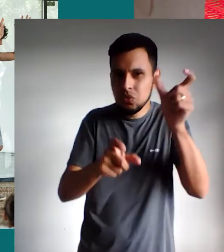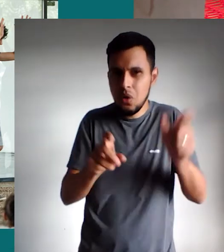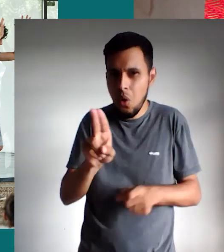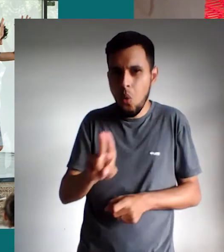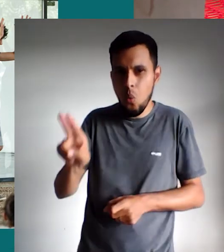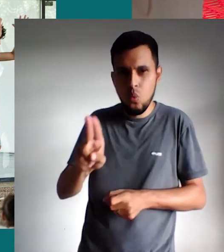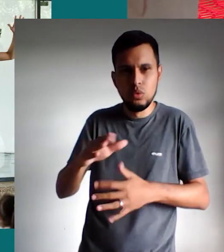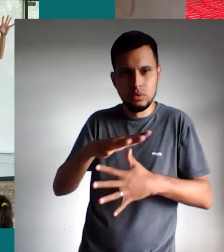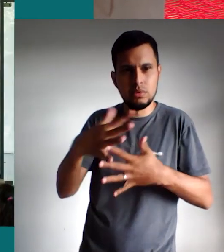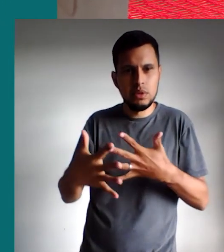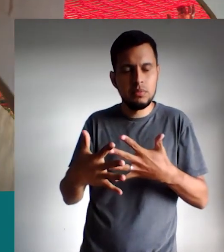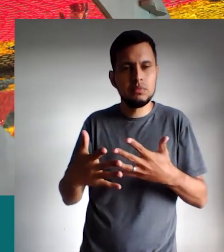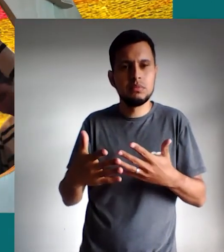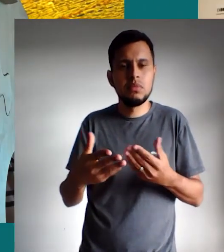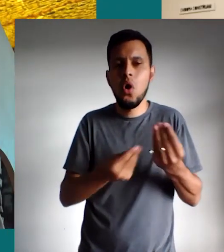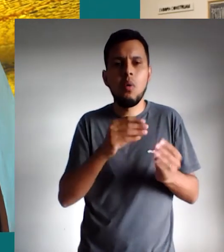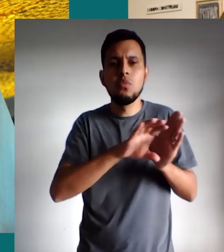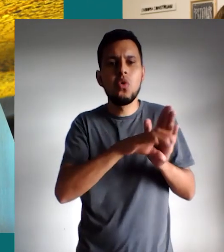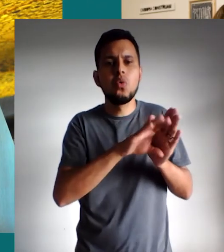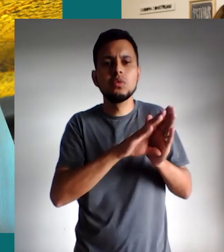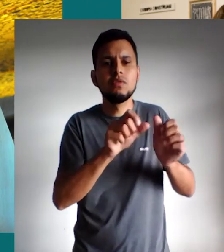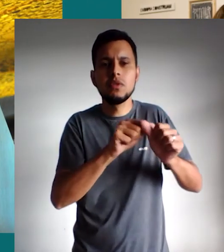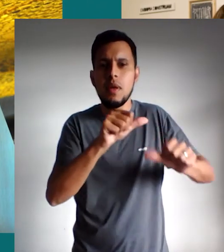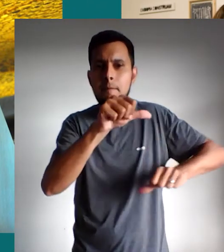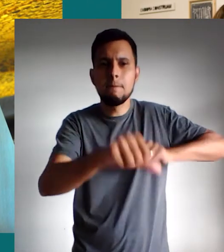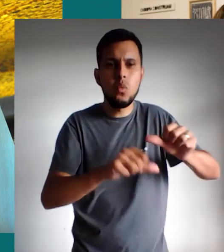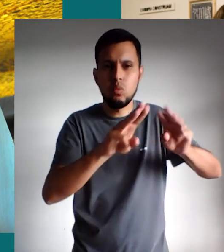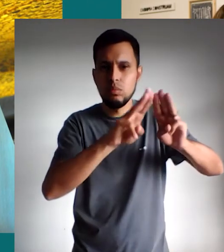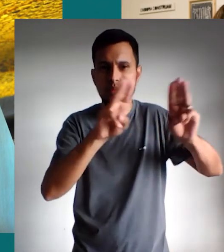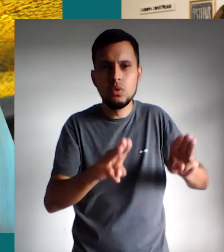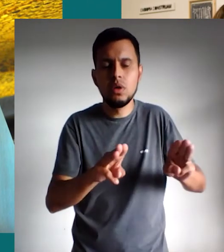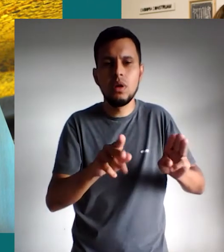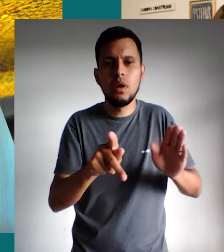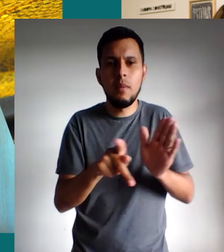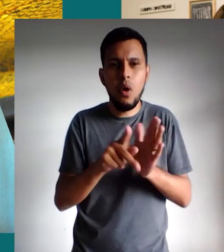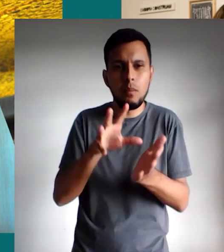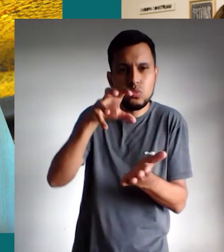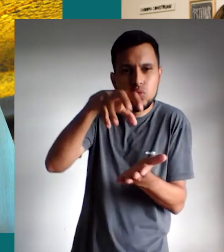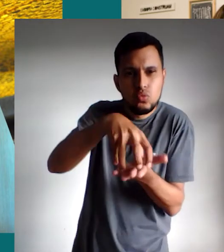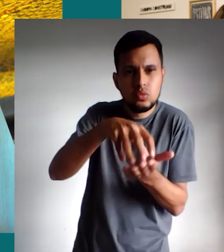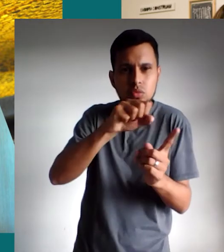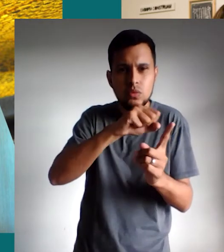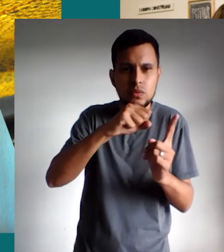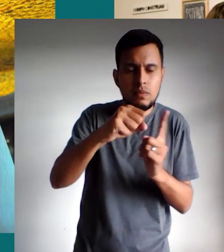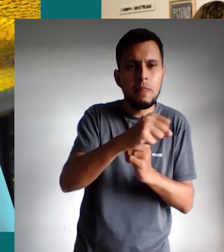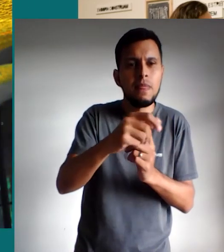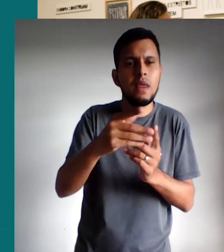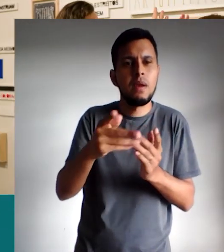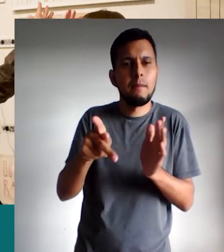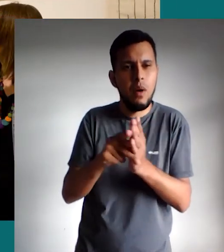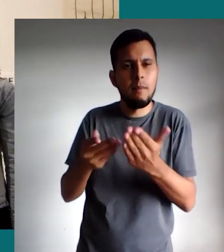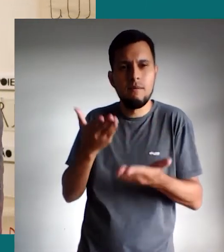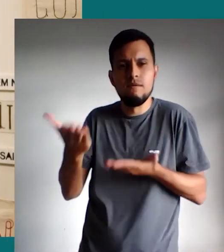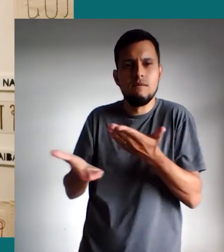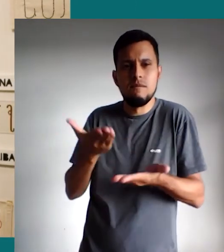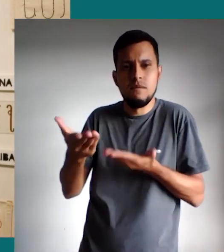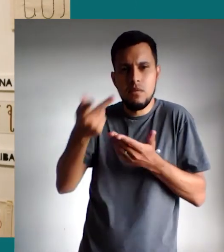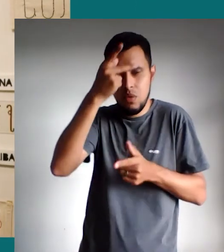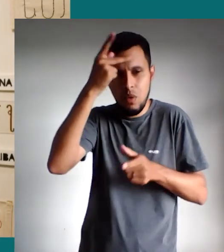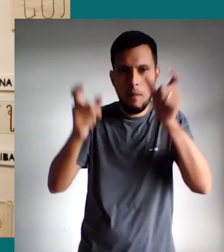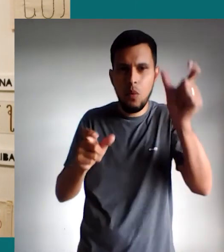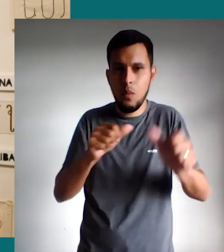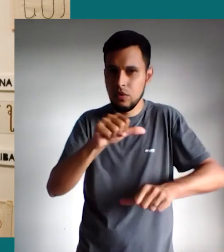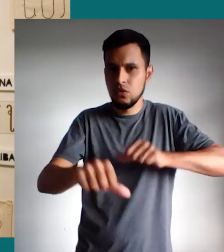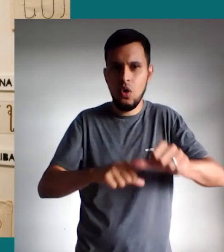conceitos e na transformação do museu como, enfim, uma instituição social que se conversa com o público, né, que se transforma junto com o